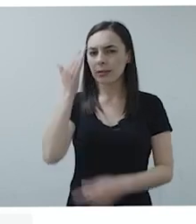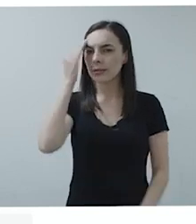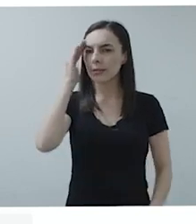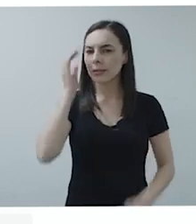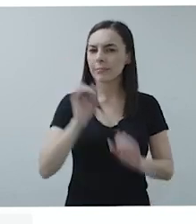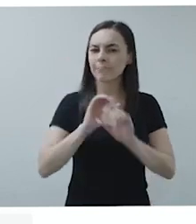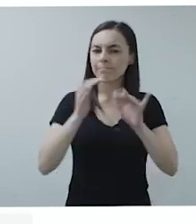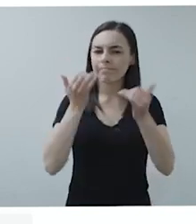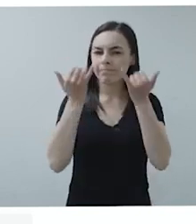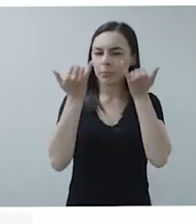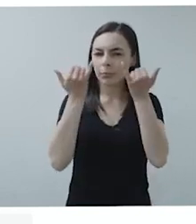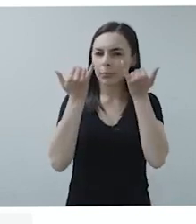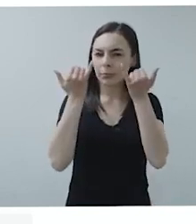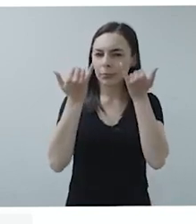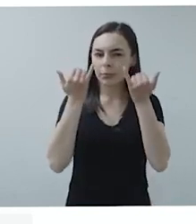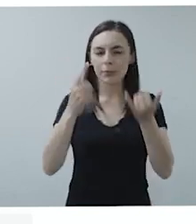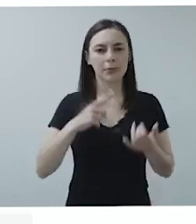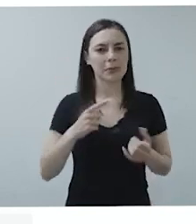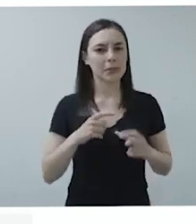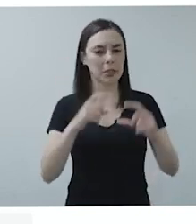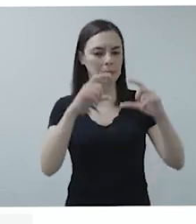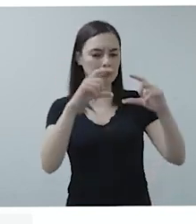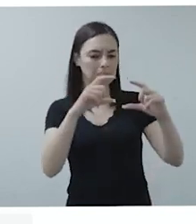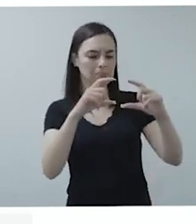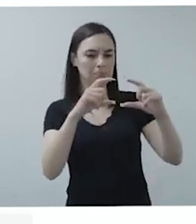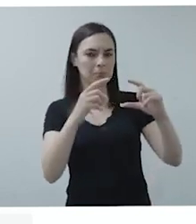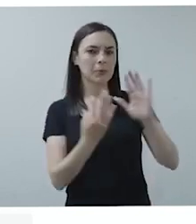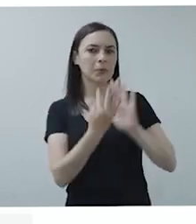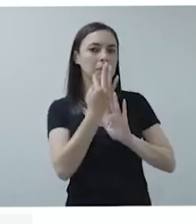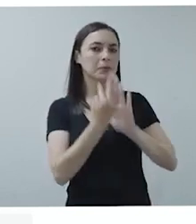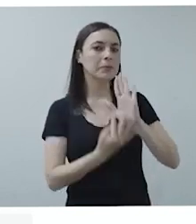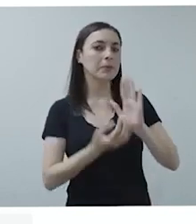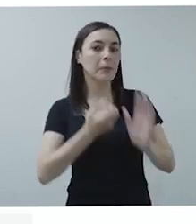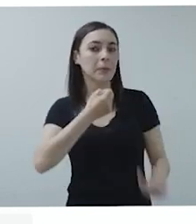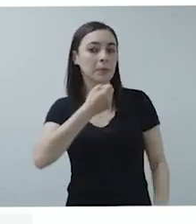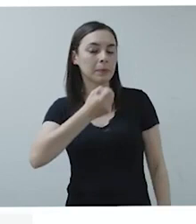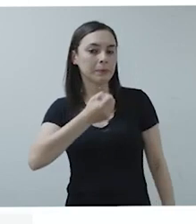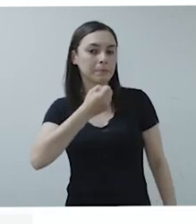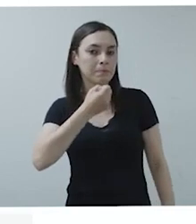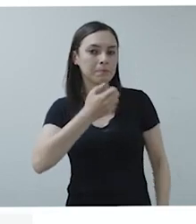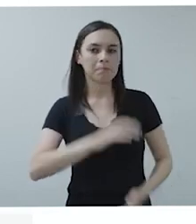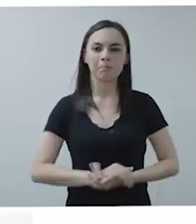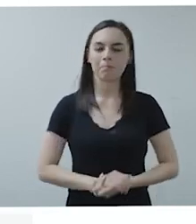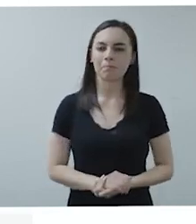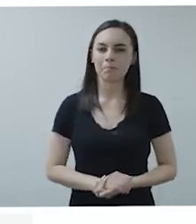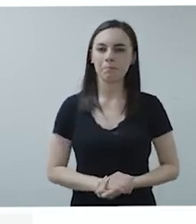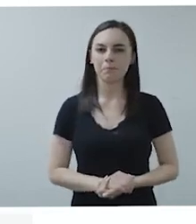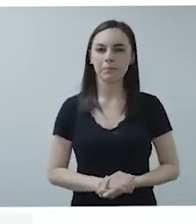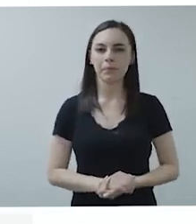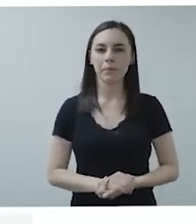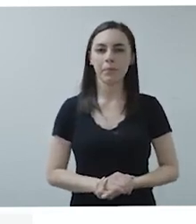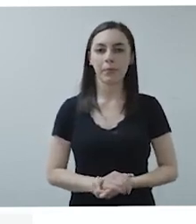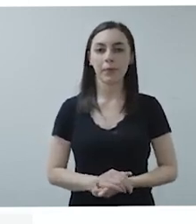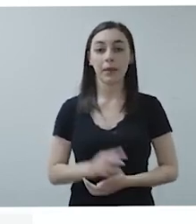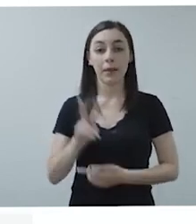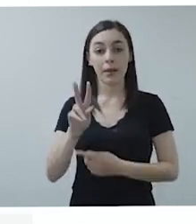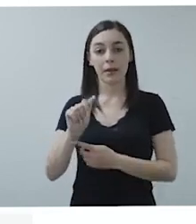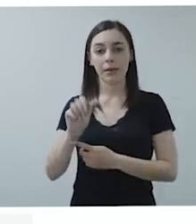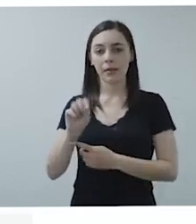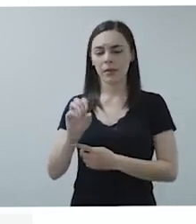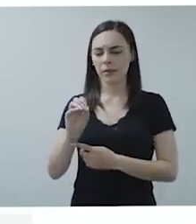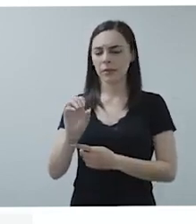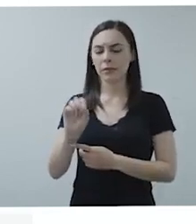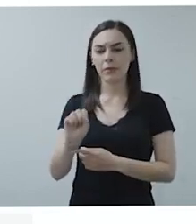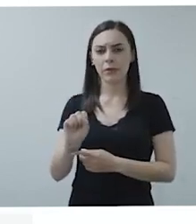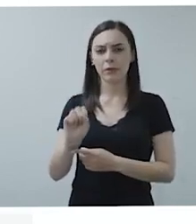todas essas informações que estão nesse pedacinho, num trecho dessa reportagem? O que são vasos sanguíneos? A